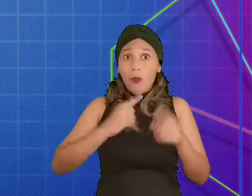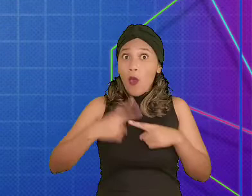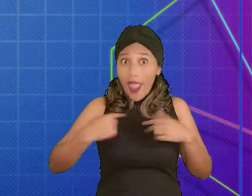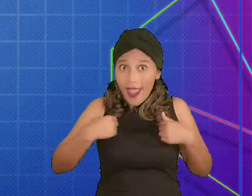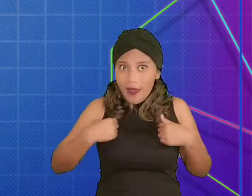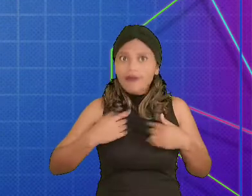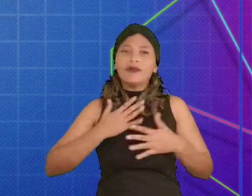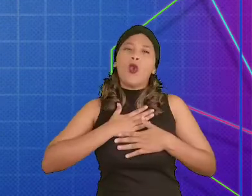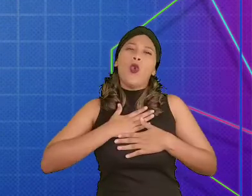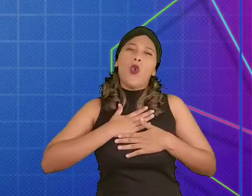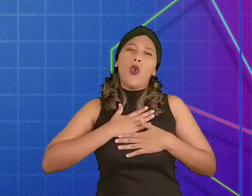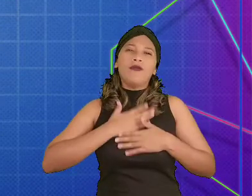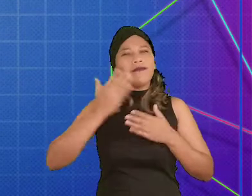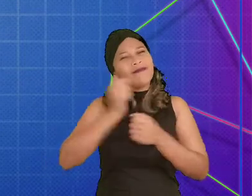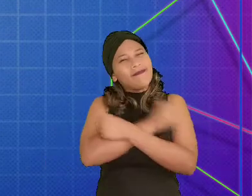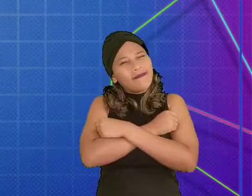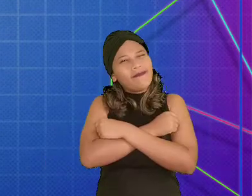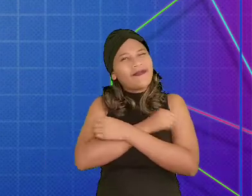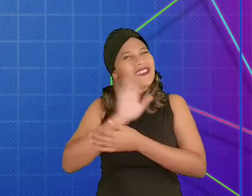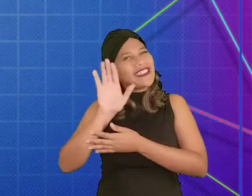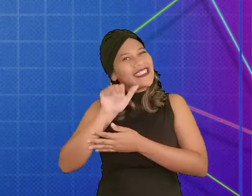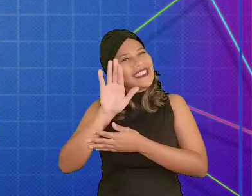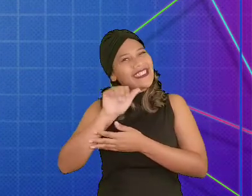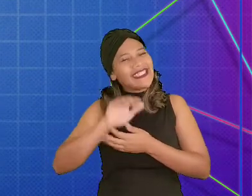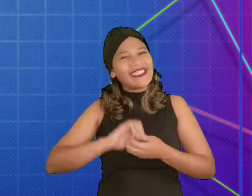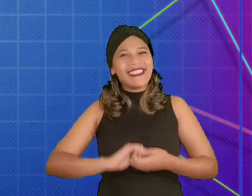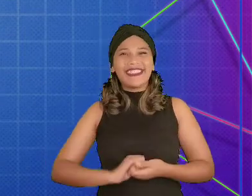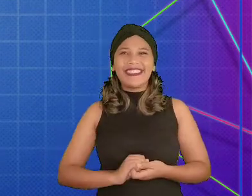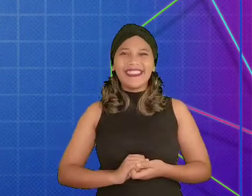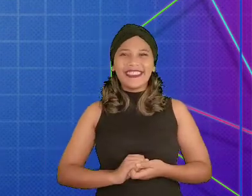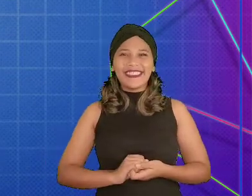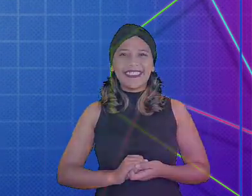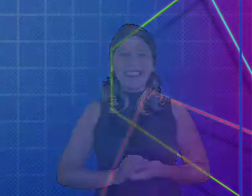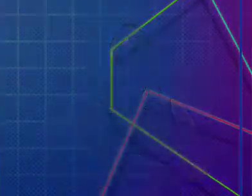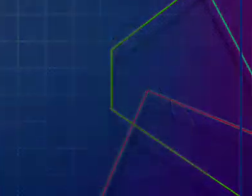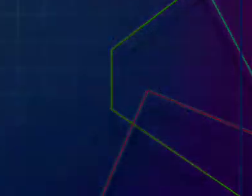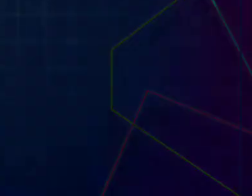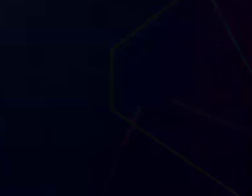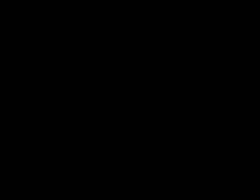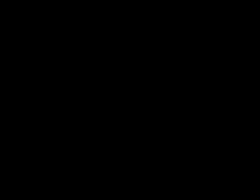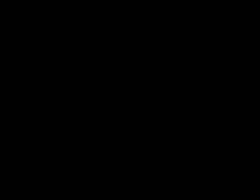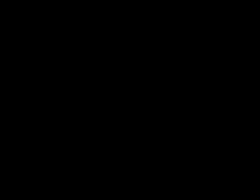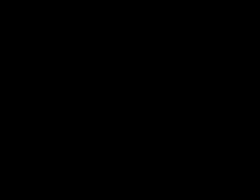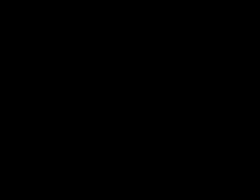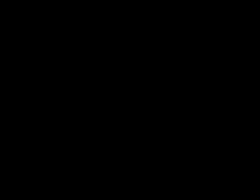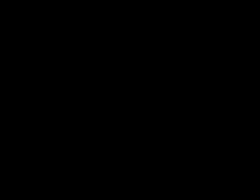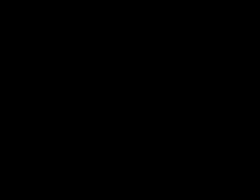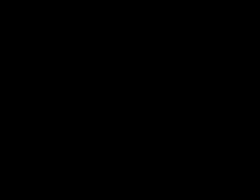jornada, porque eu curti muito. Abraço, meus queridos, e nos vemos numa próxima aula. Tchau!